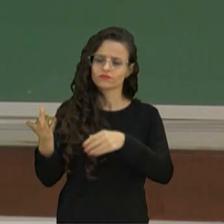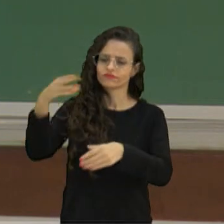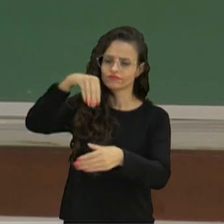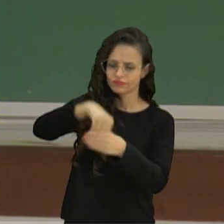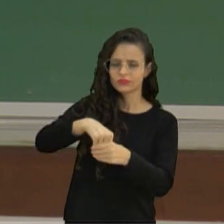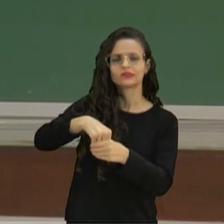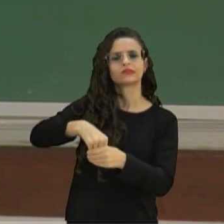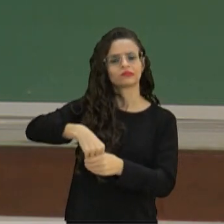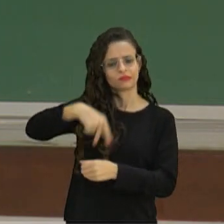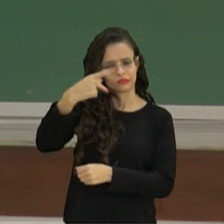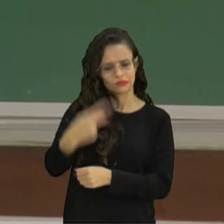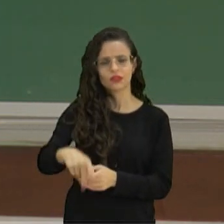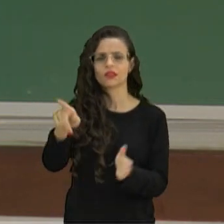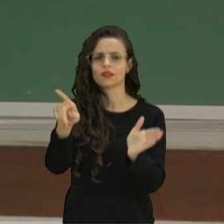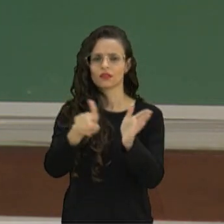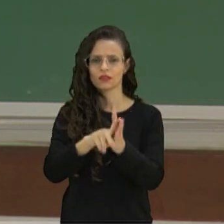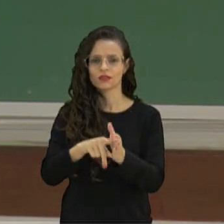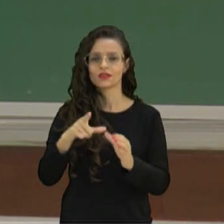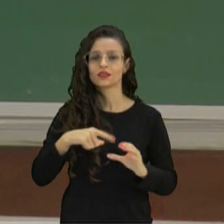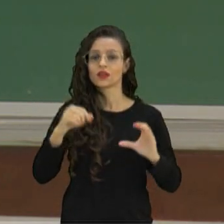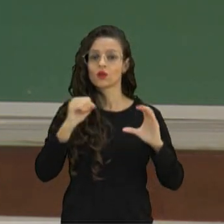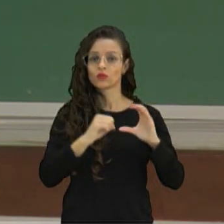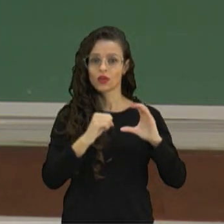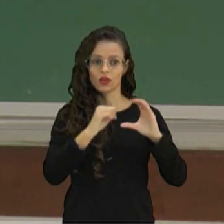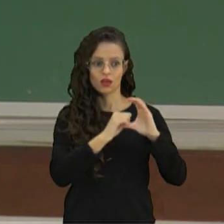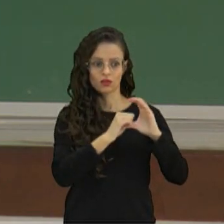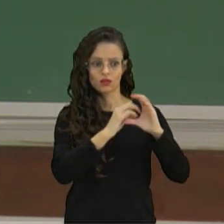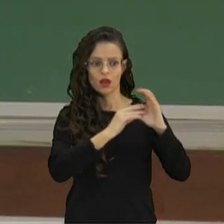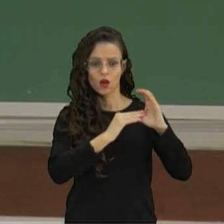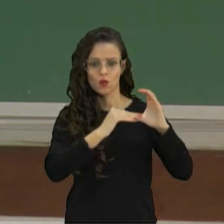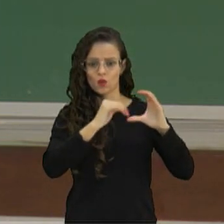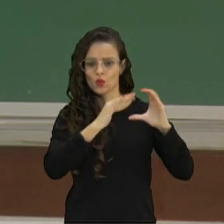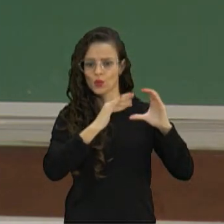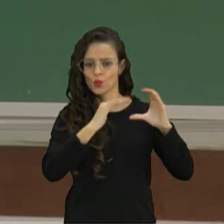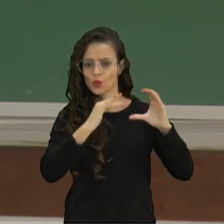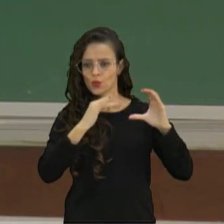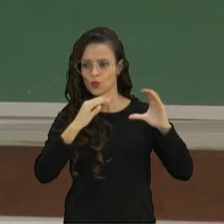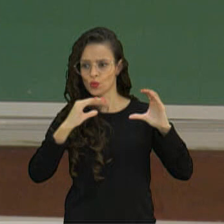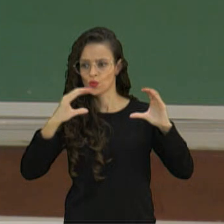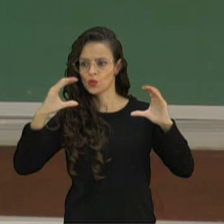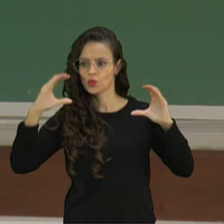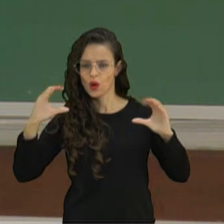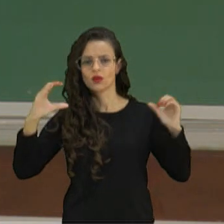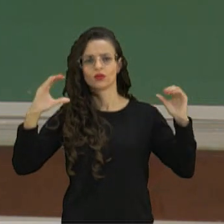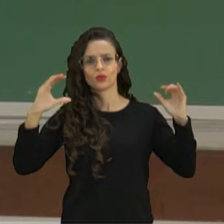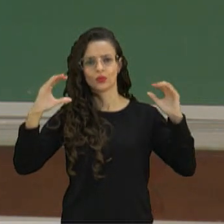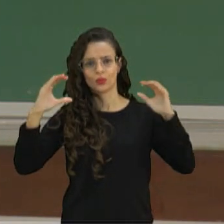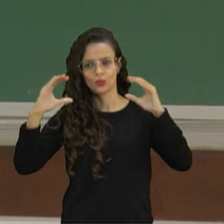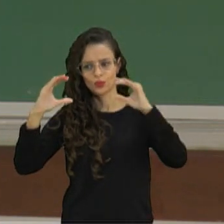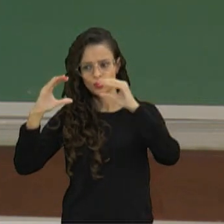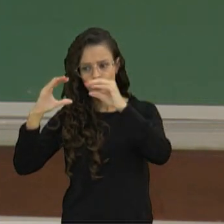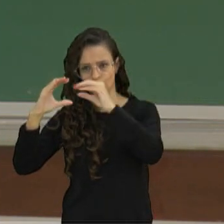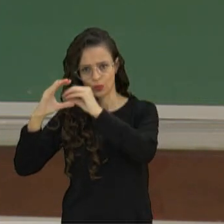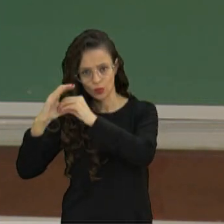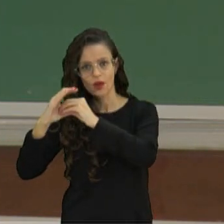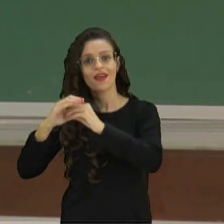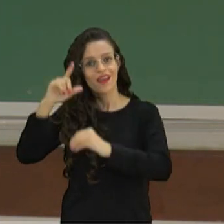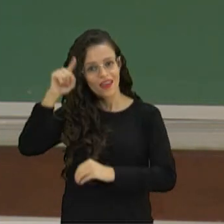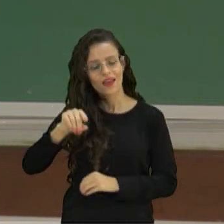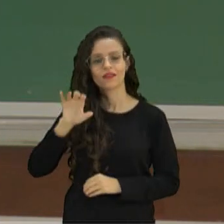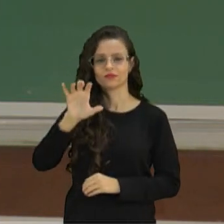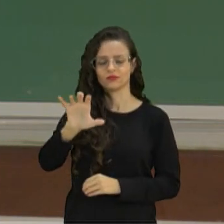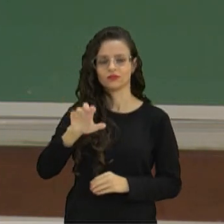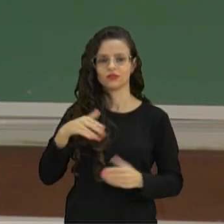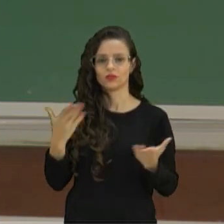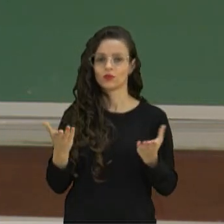feminino. Então a polinização, ou seja, a fecundação entre o gameta masculino e o gameta feminino